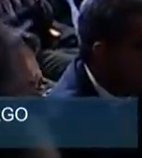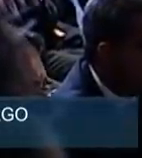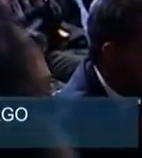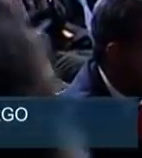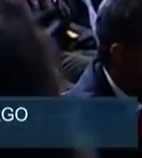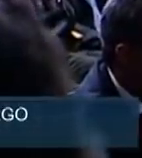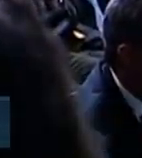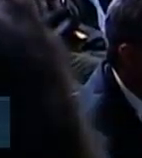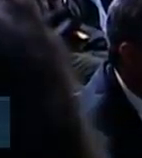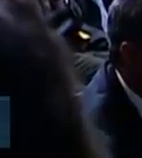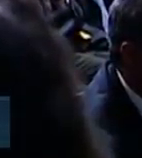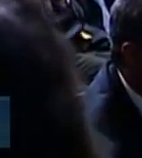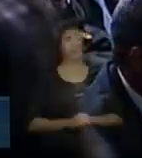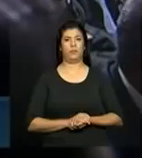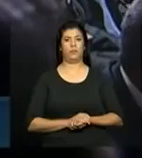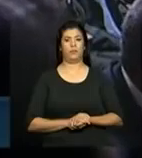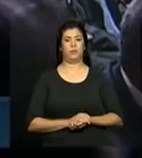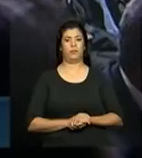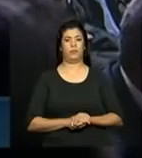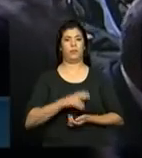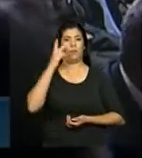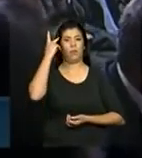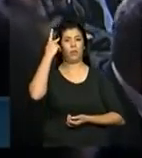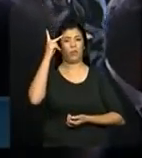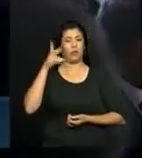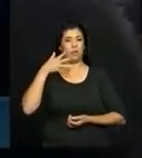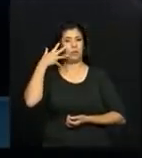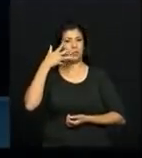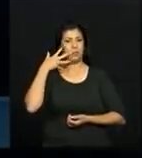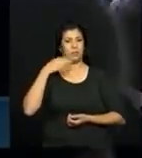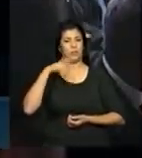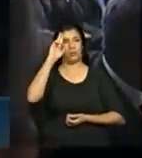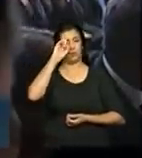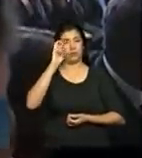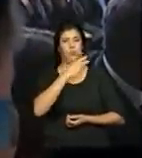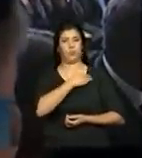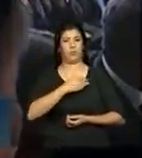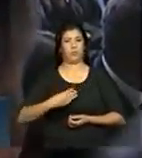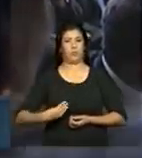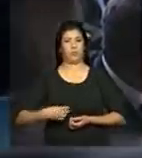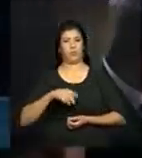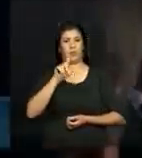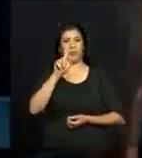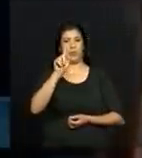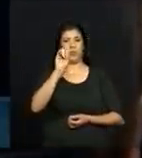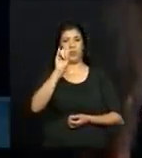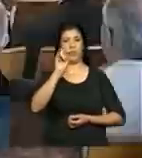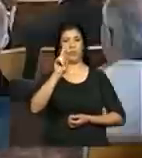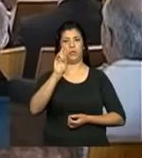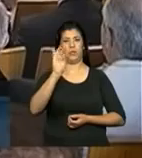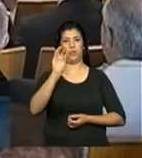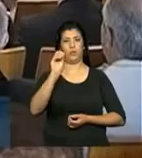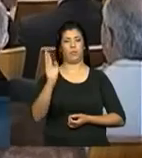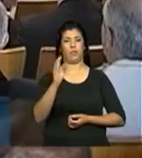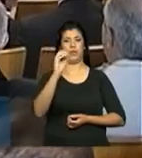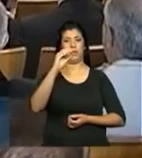para o seu pronunciamento. Senhor ministro Gilberto Magalhães Ok.